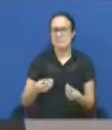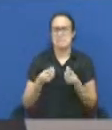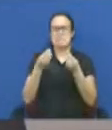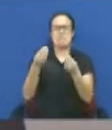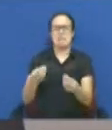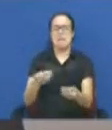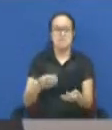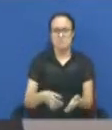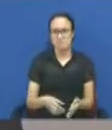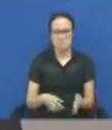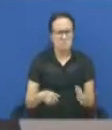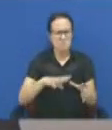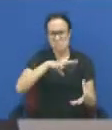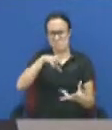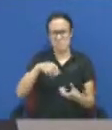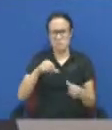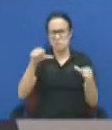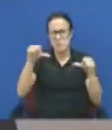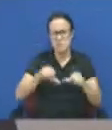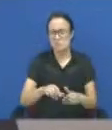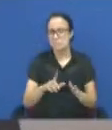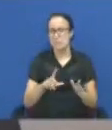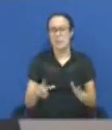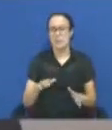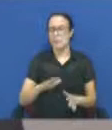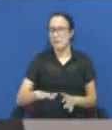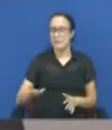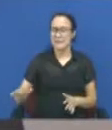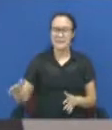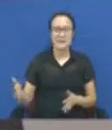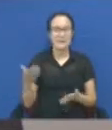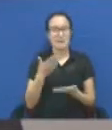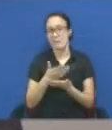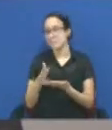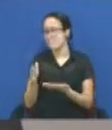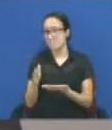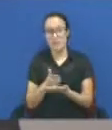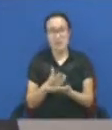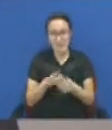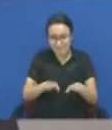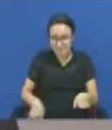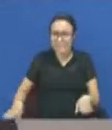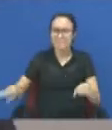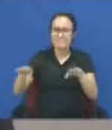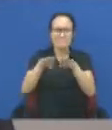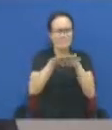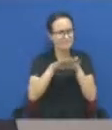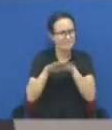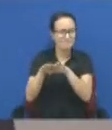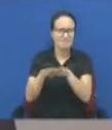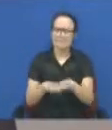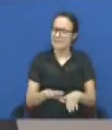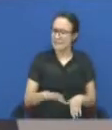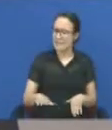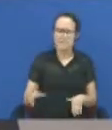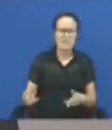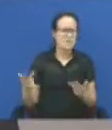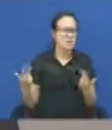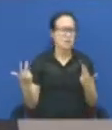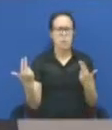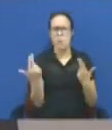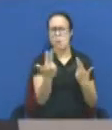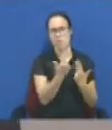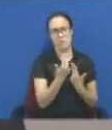pobre, é criança. A criança não faz distinção de mundos diferentes. Crianças são crianças, né? E por isso, criança